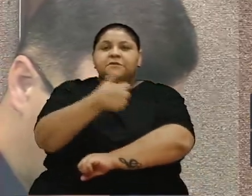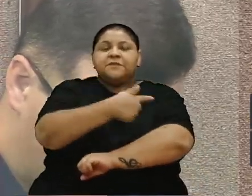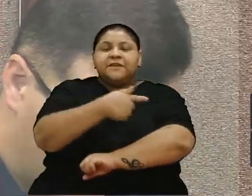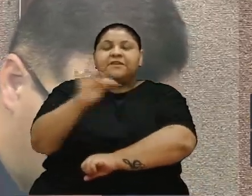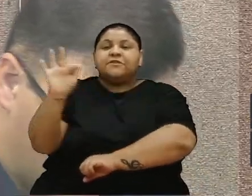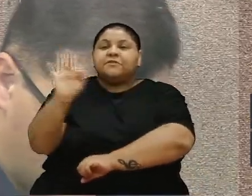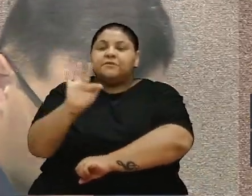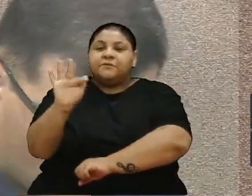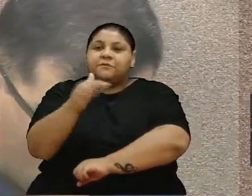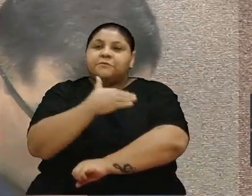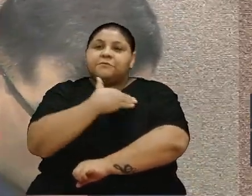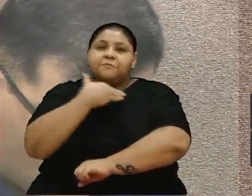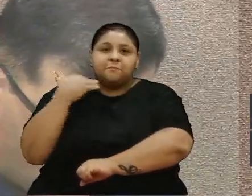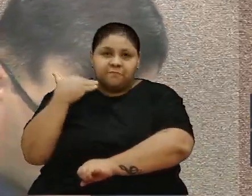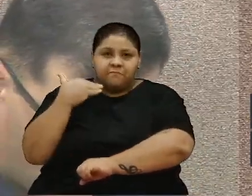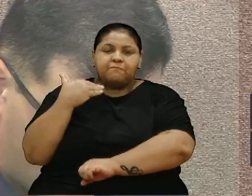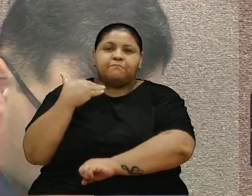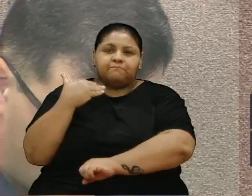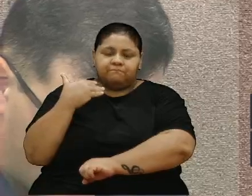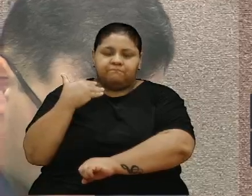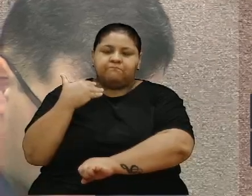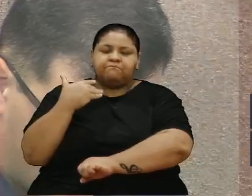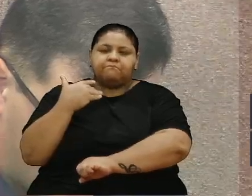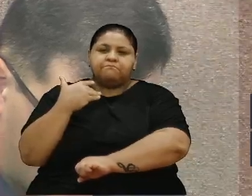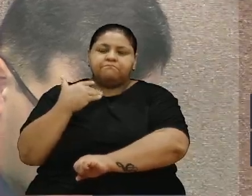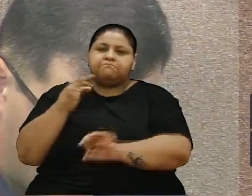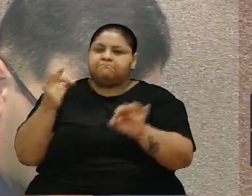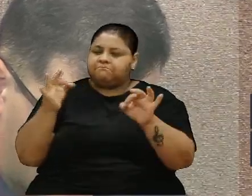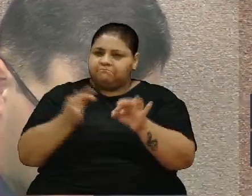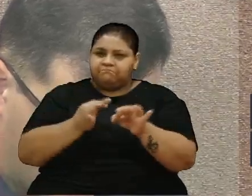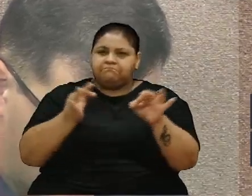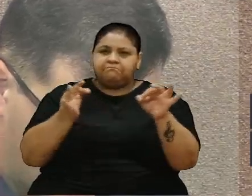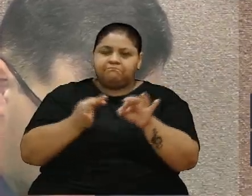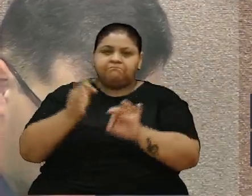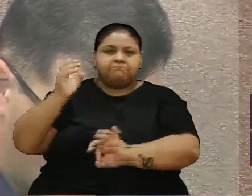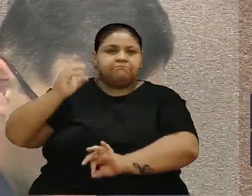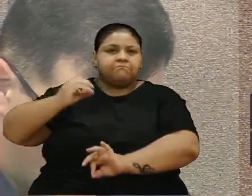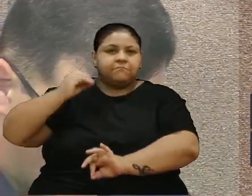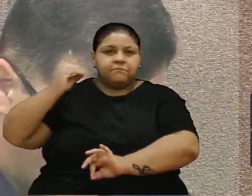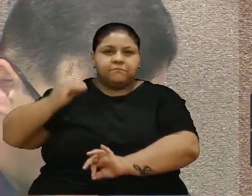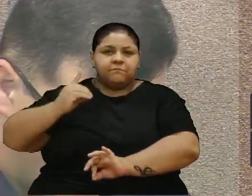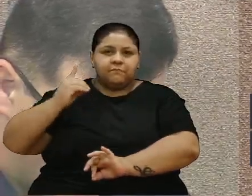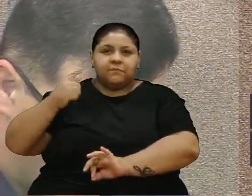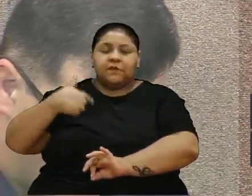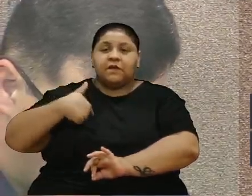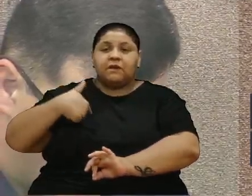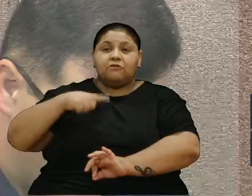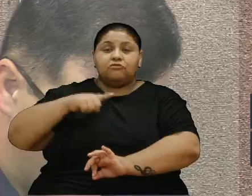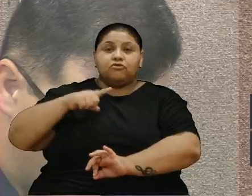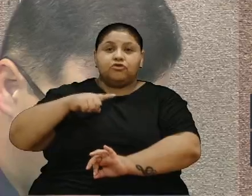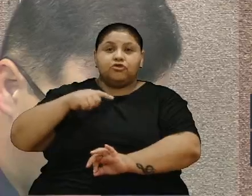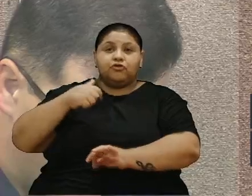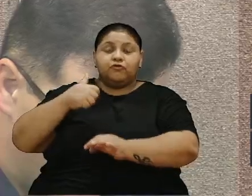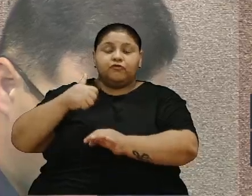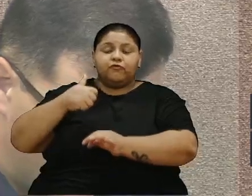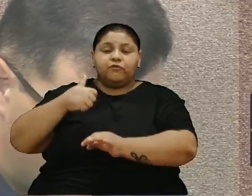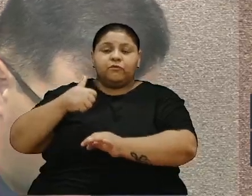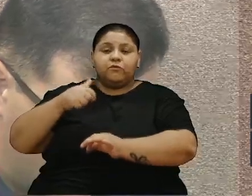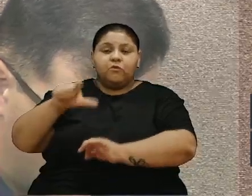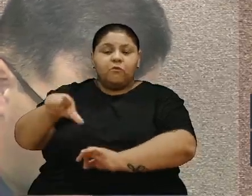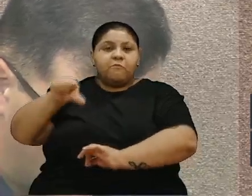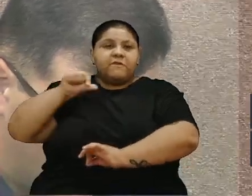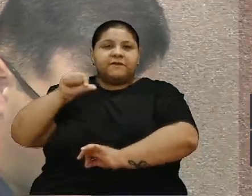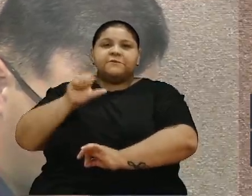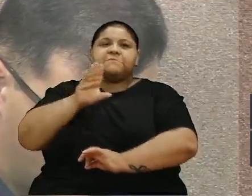deixou o nosso convívio. Foi um grande, ilustre advogado, o qual eu tive o privilégio de conhecê-lo e tenho